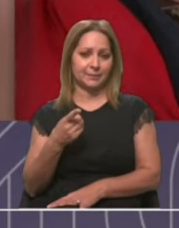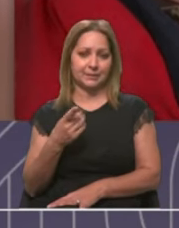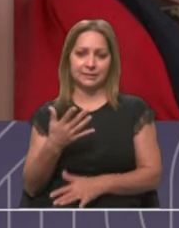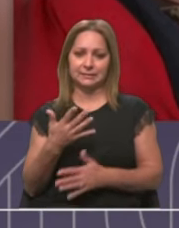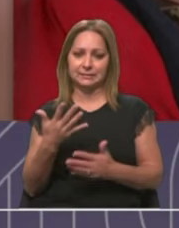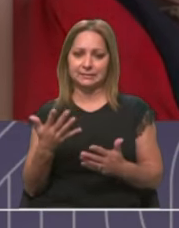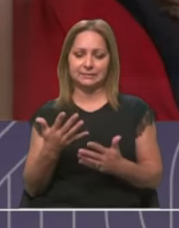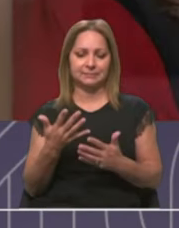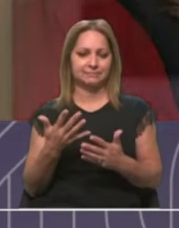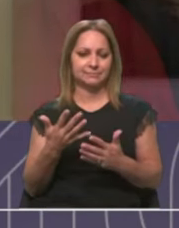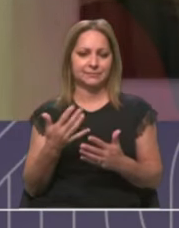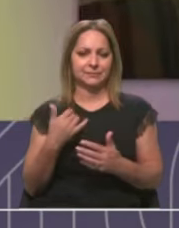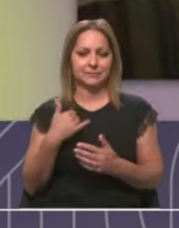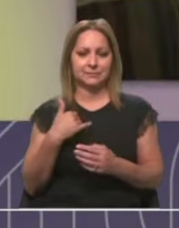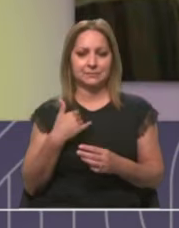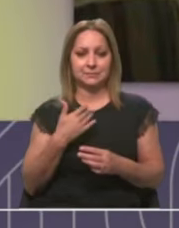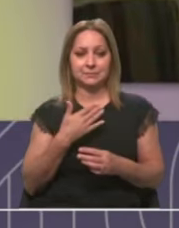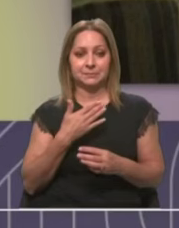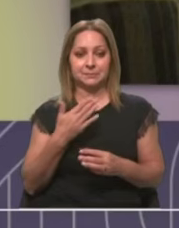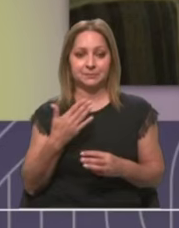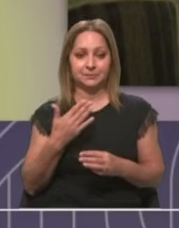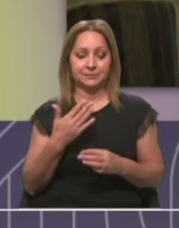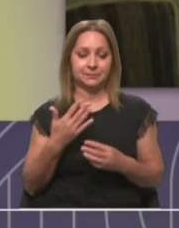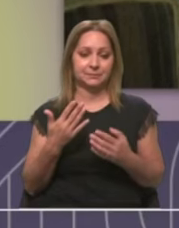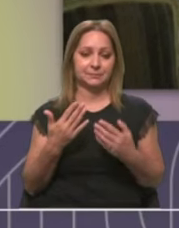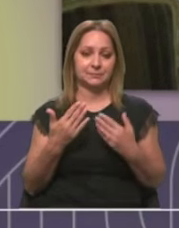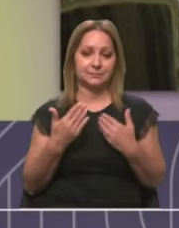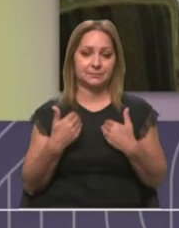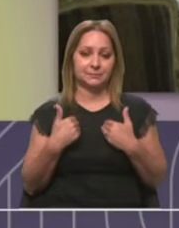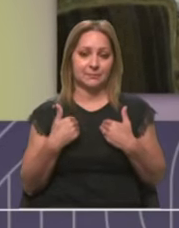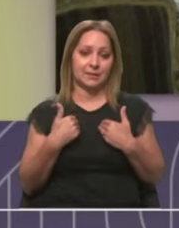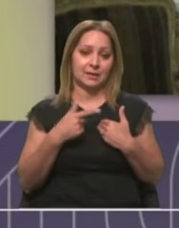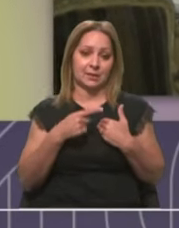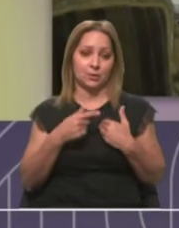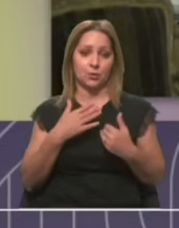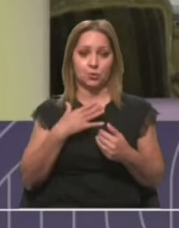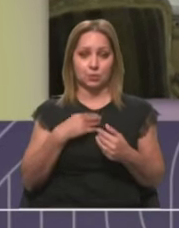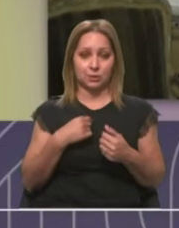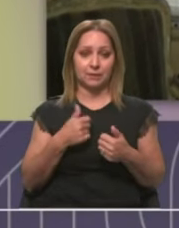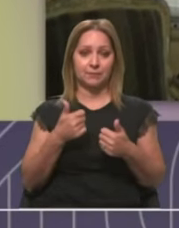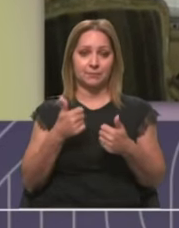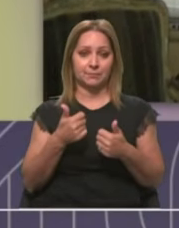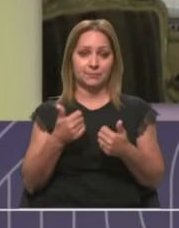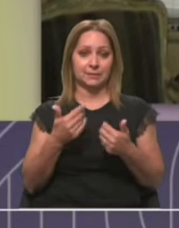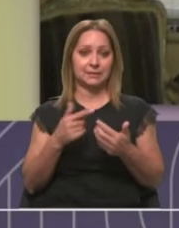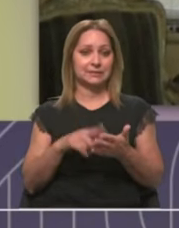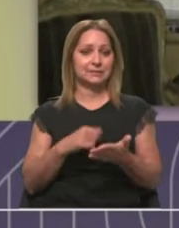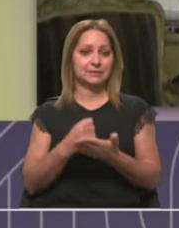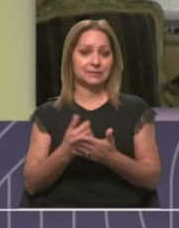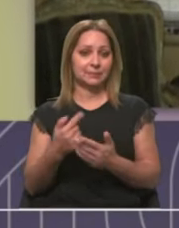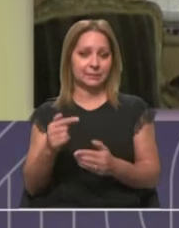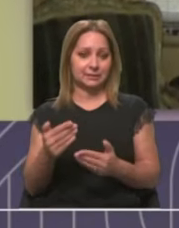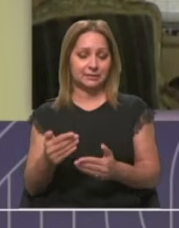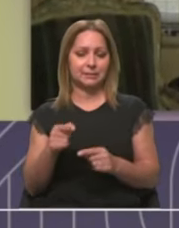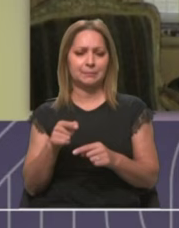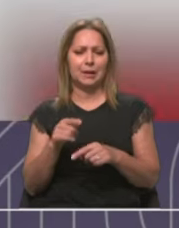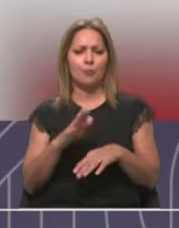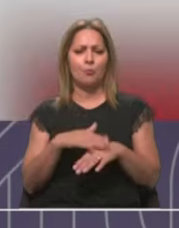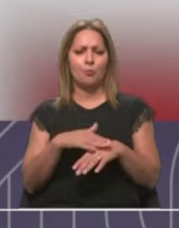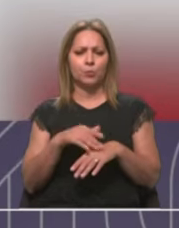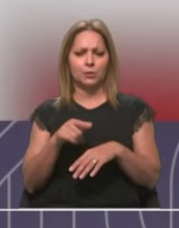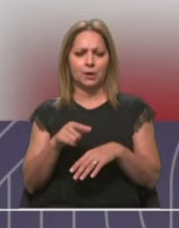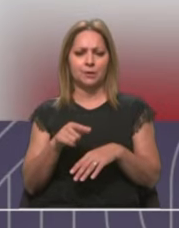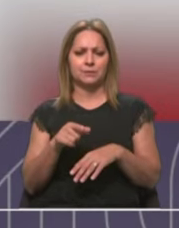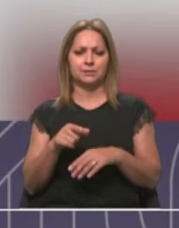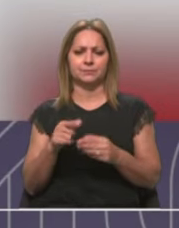processou, não deixo de tomar eu que fosse sempre assim. Sim, claro. Eu tomar eu. Mas tem a ver exclusivamente com o facto